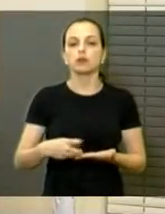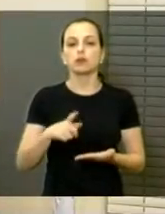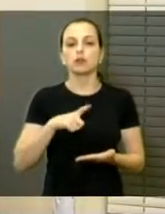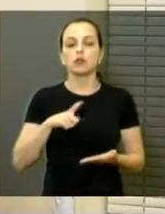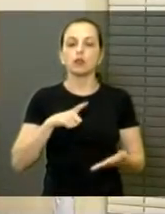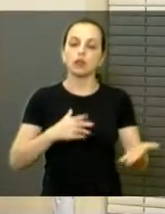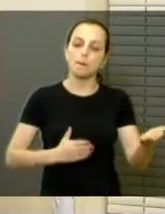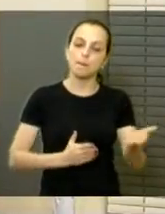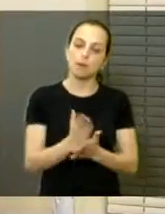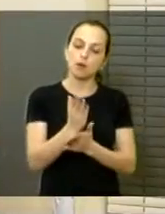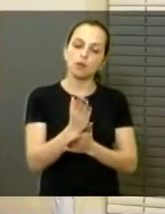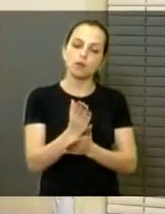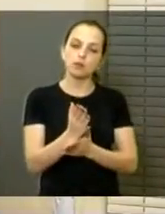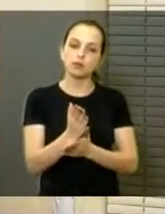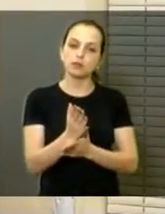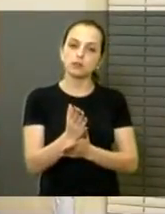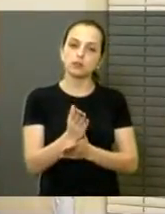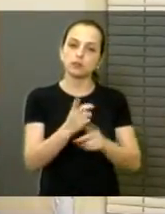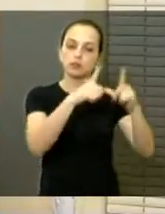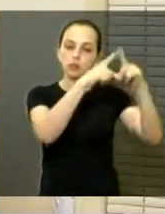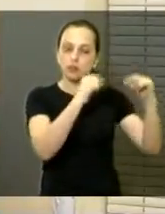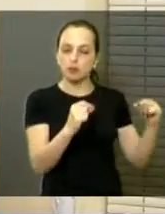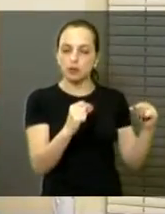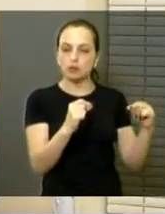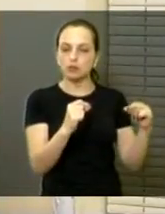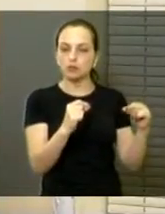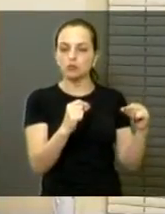aprovação lá em Brasília,